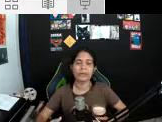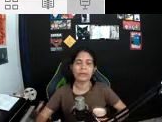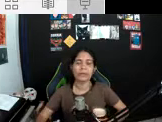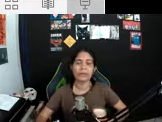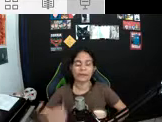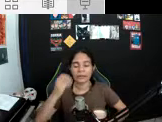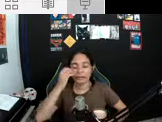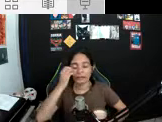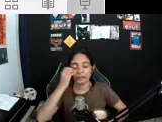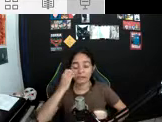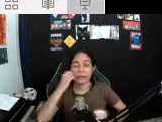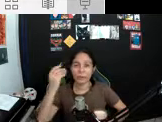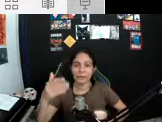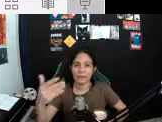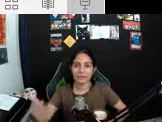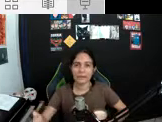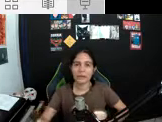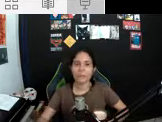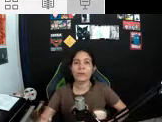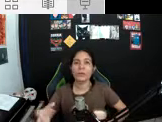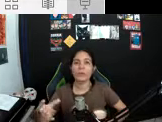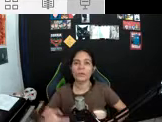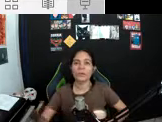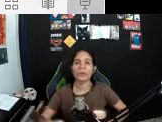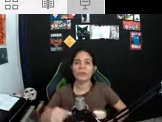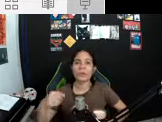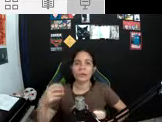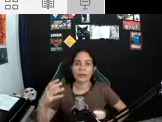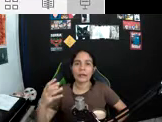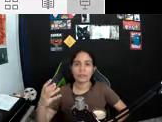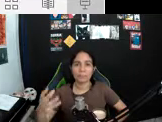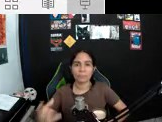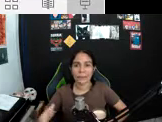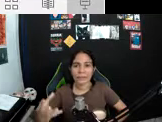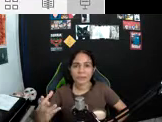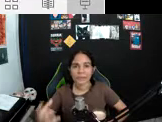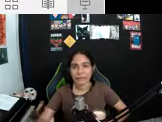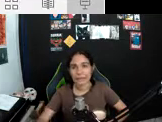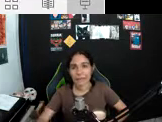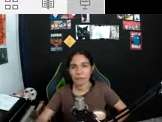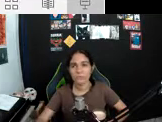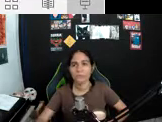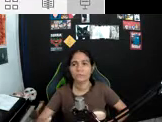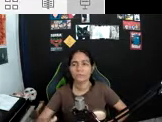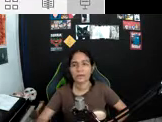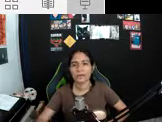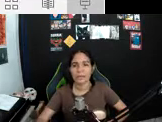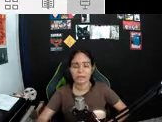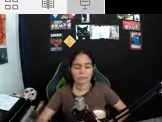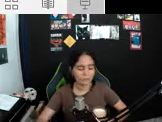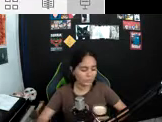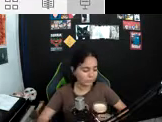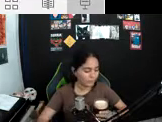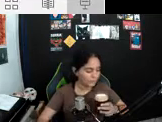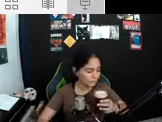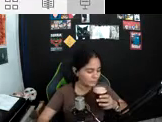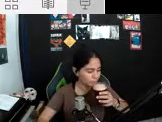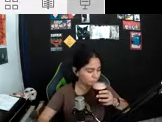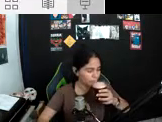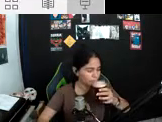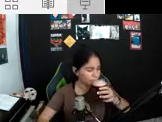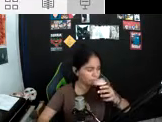trazendo, né, levando em conta sempre o que a parte legal traz em relação ao